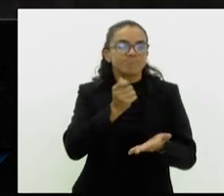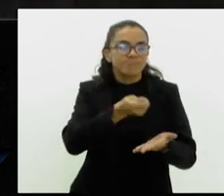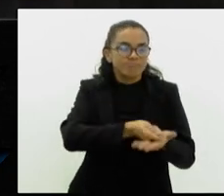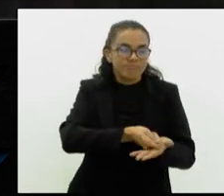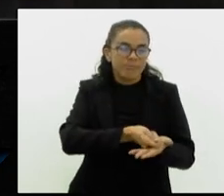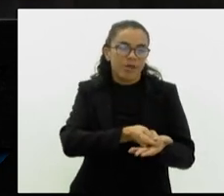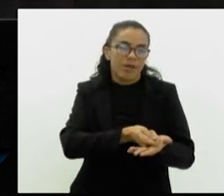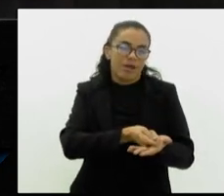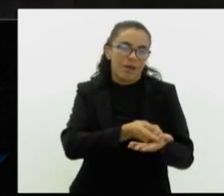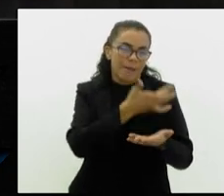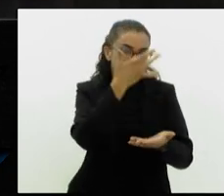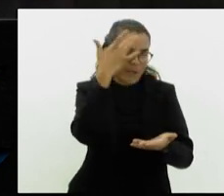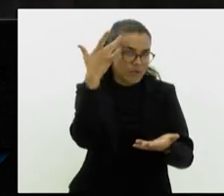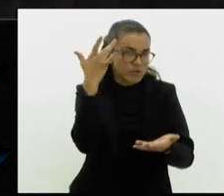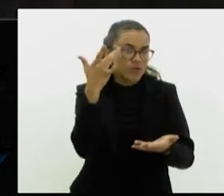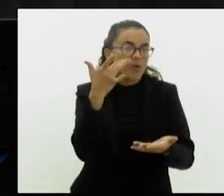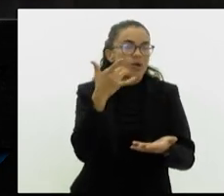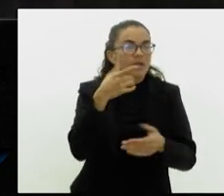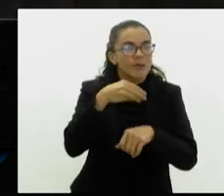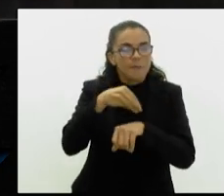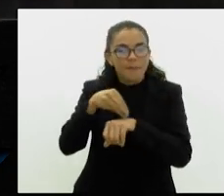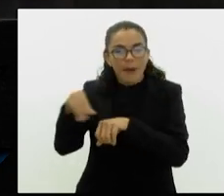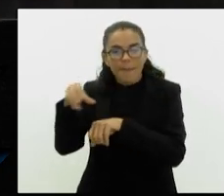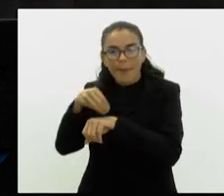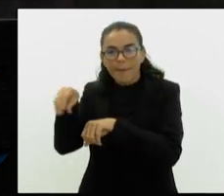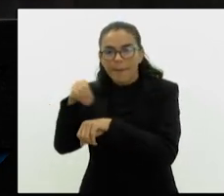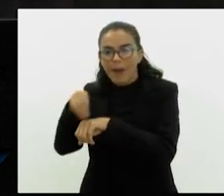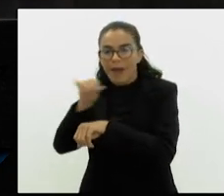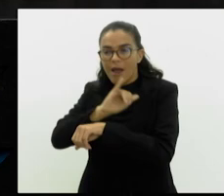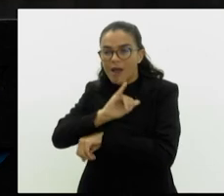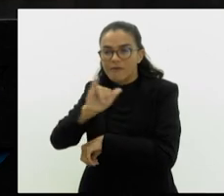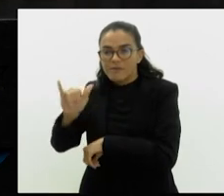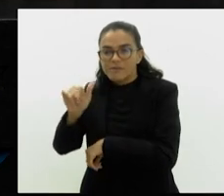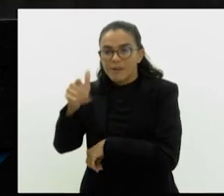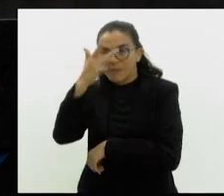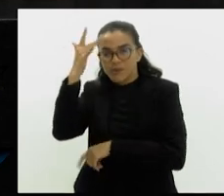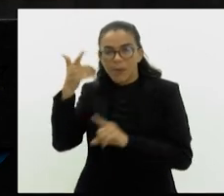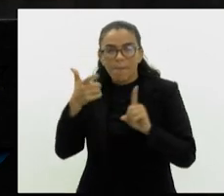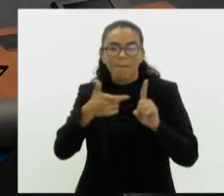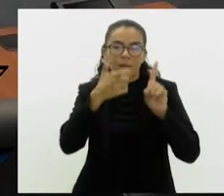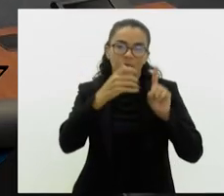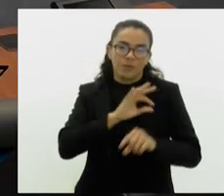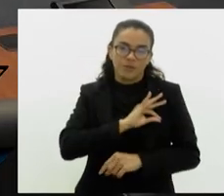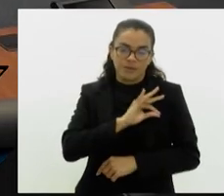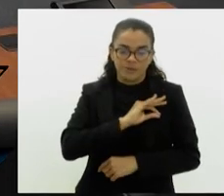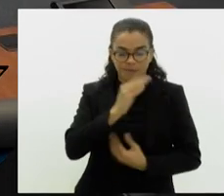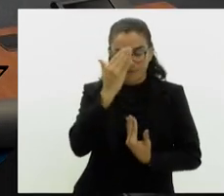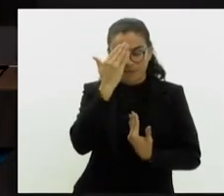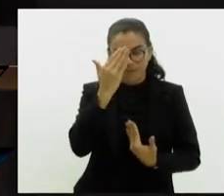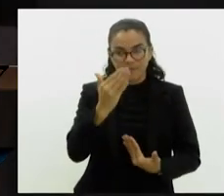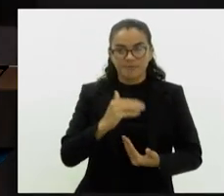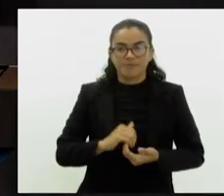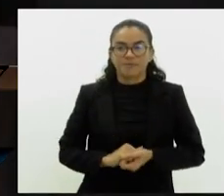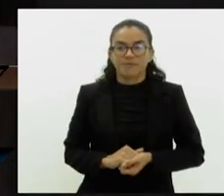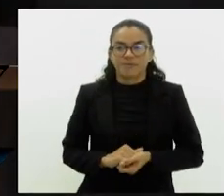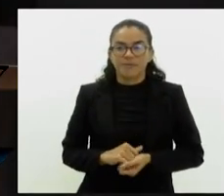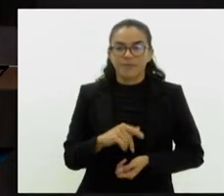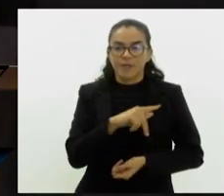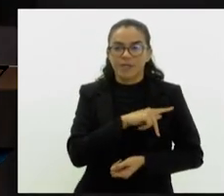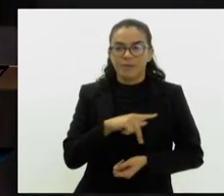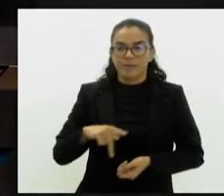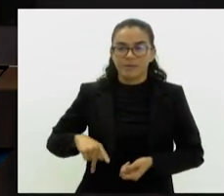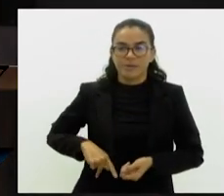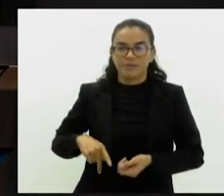levarem informações aos assassinos de policiais Muito obrigado Senor Presidente a presidência convida